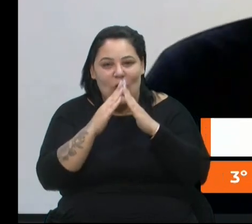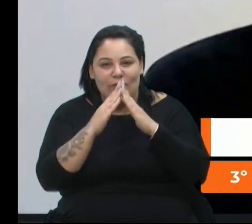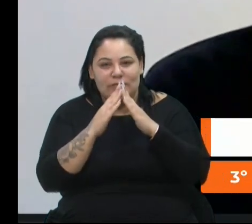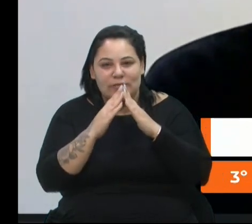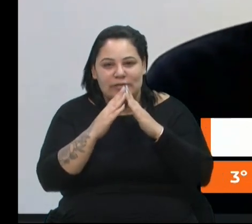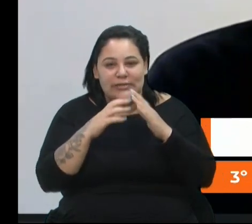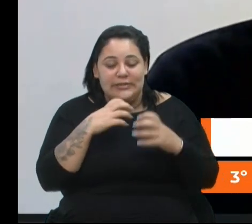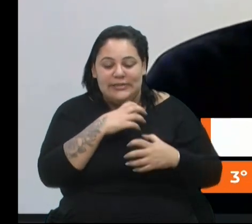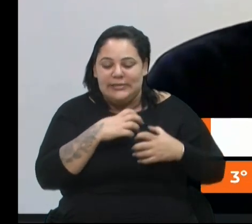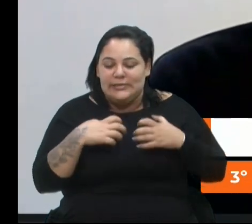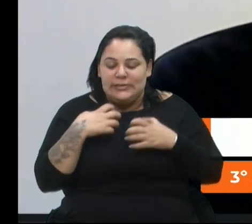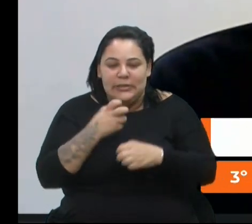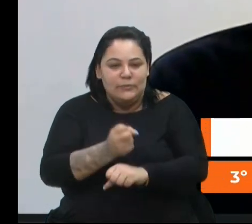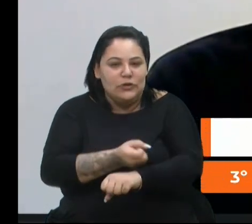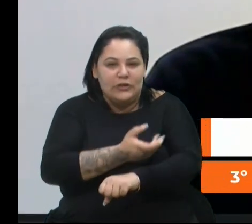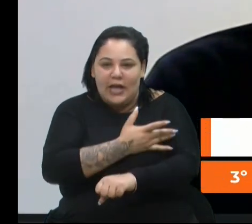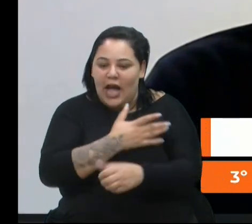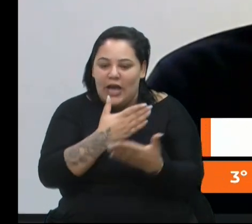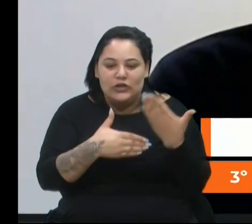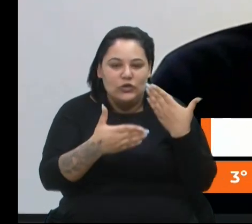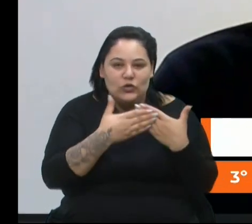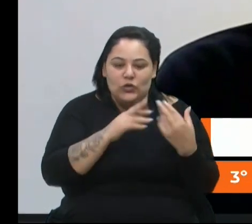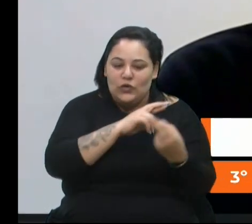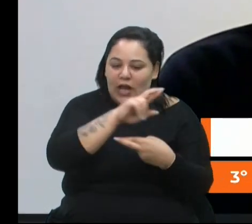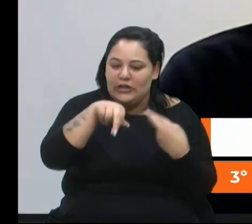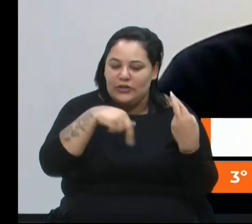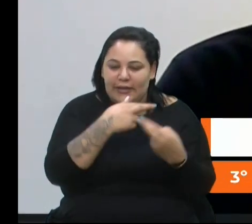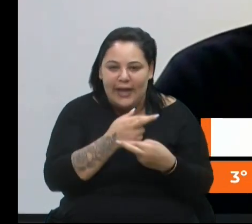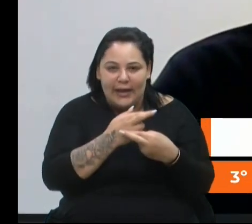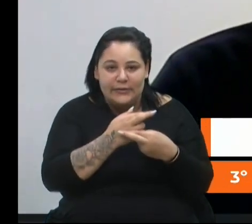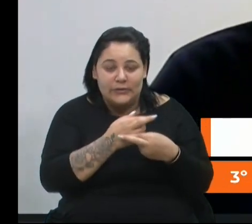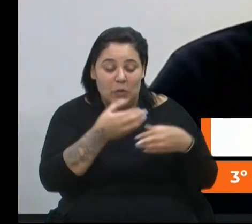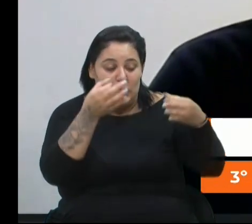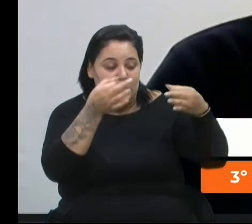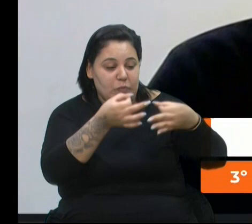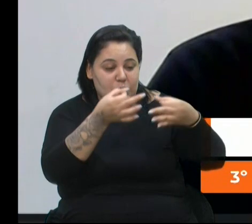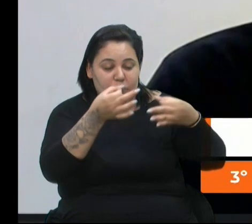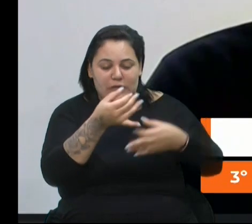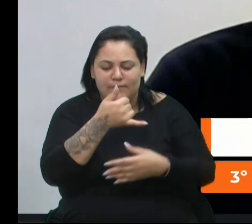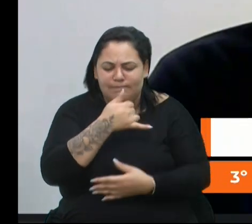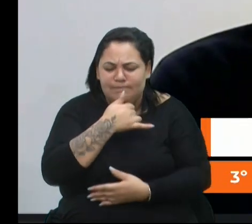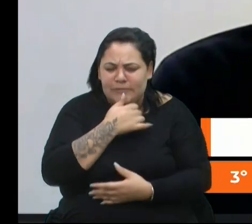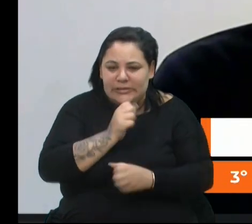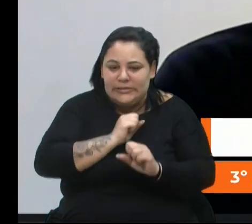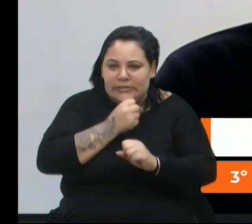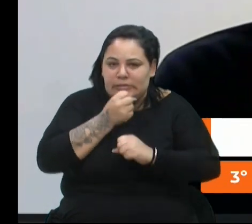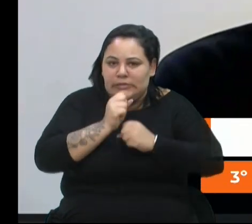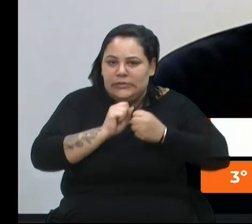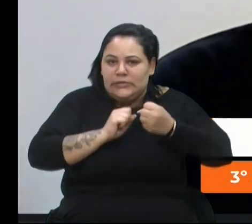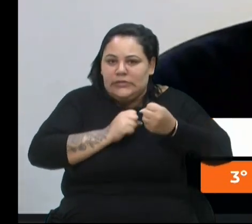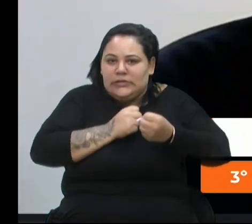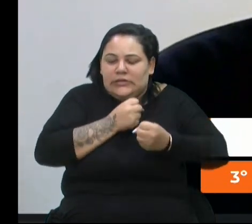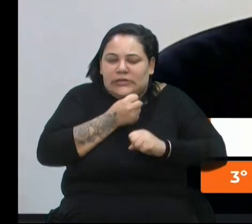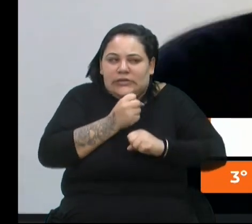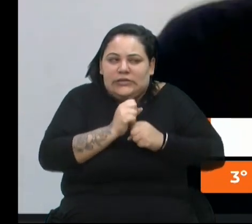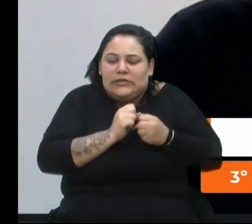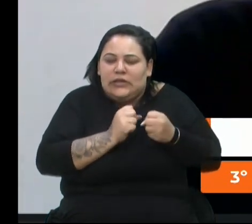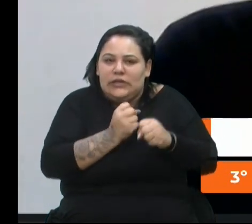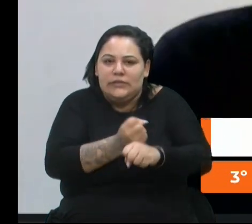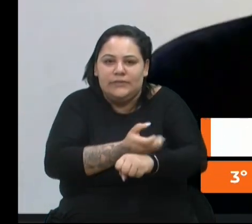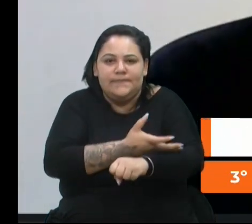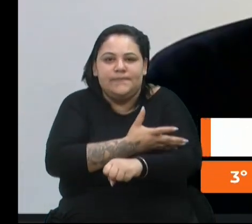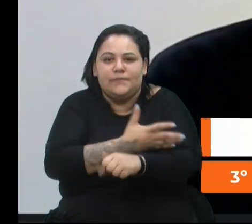emocionais, todas as questões relacionadas ao perfeccionismo, a frustração, a ansiedade, a angústia